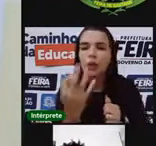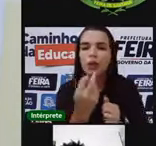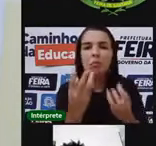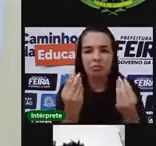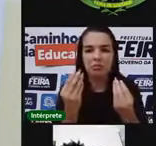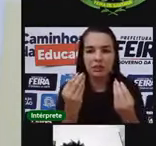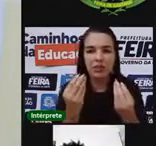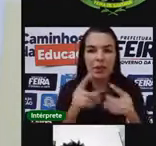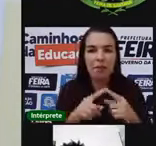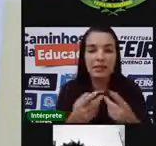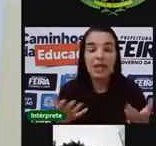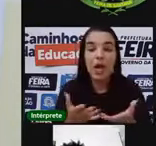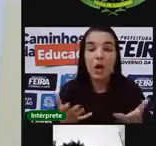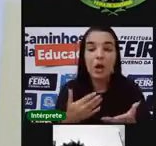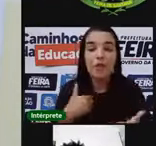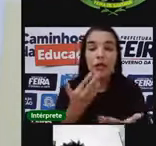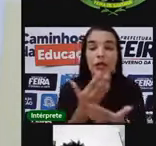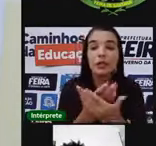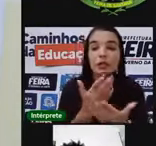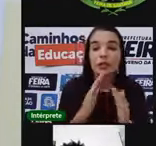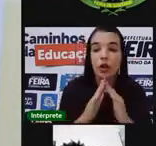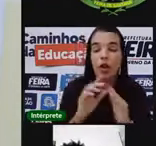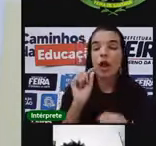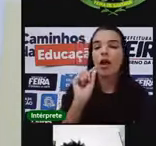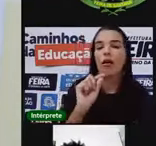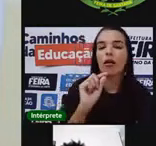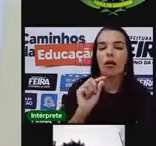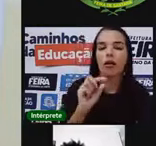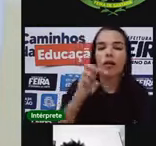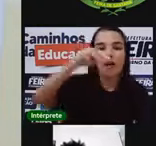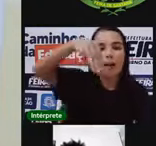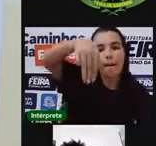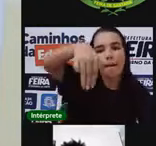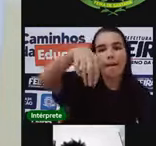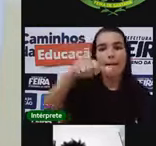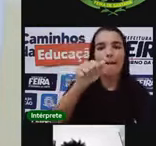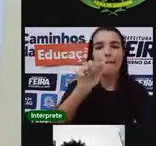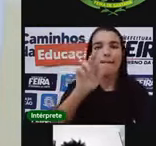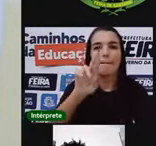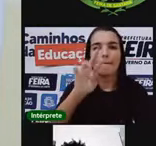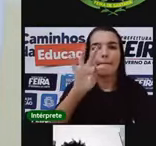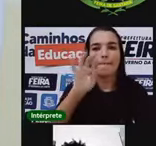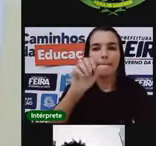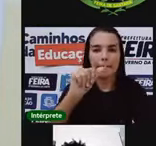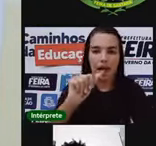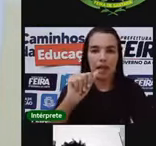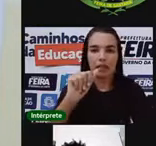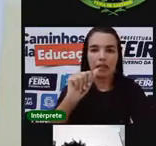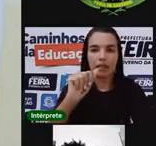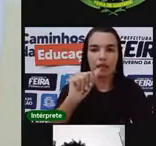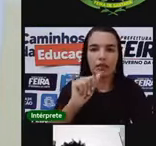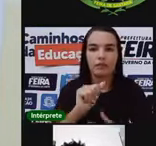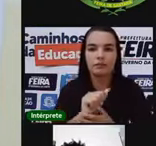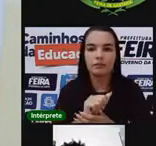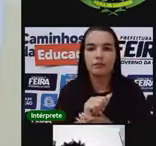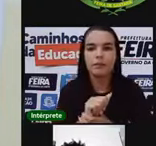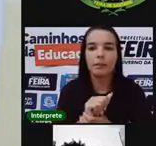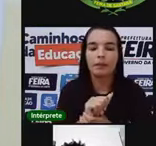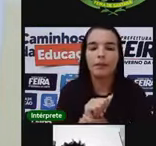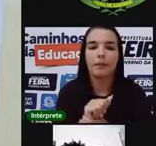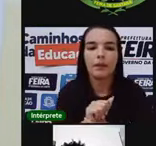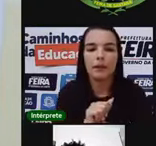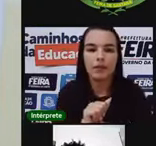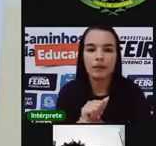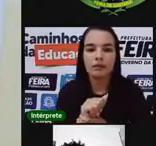gente vai fazer algum registro aqui, que a nossa colega, Marta, a professora Ana Marta, que está aí dando um apoio no chat, ela diz aqui